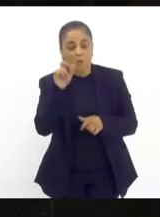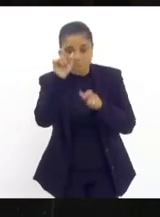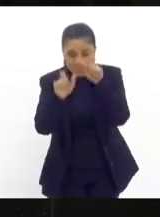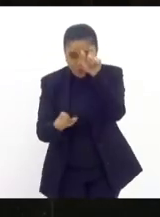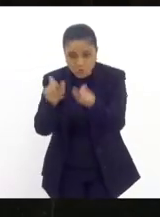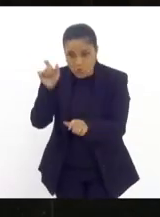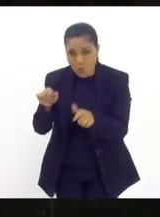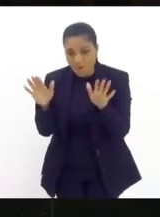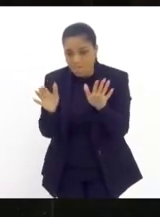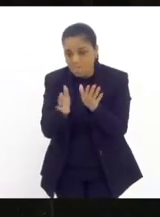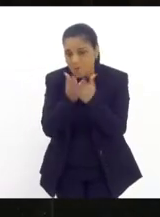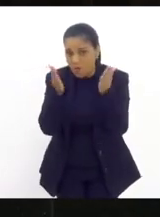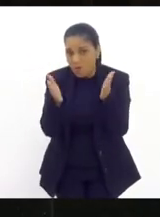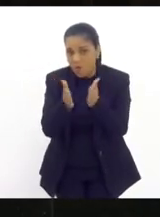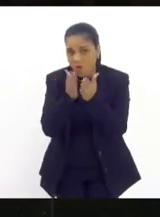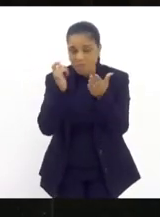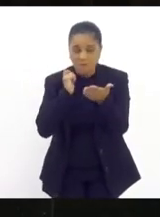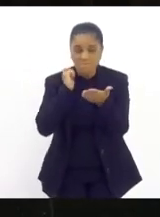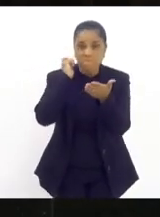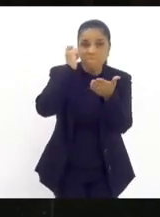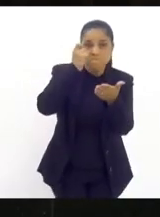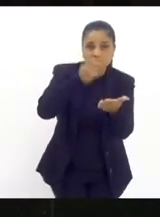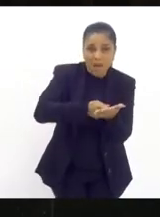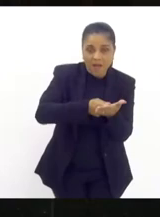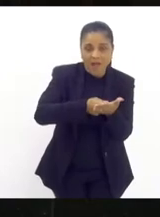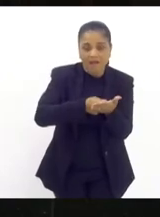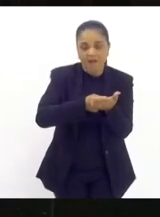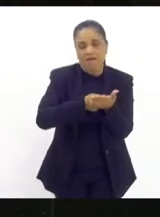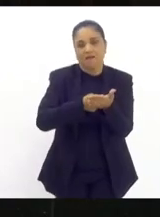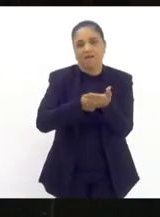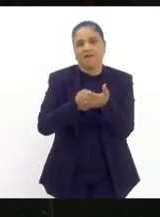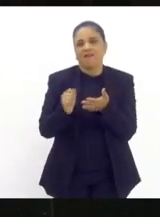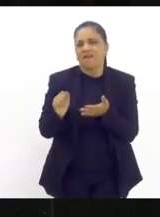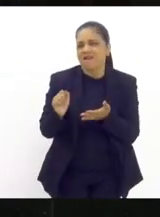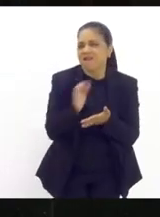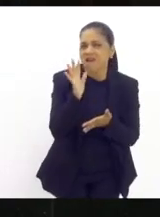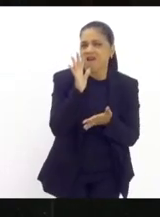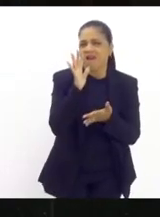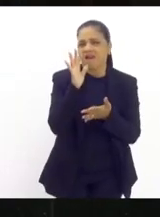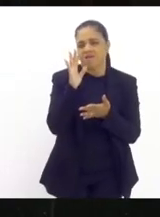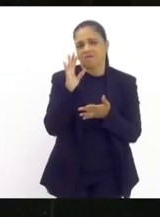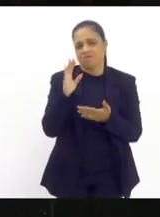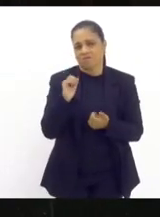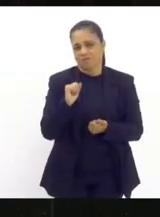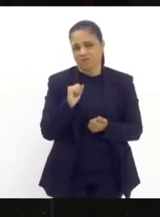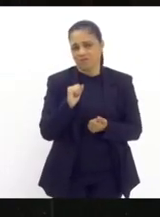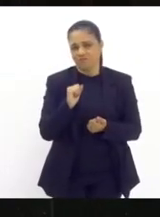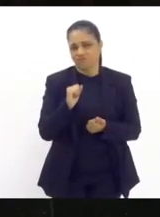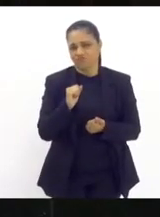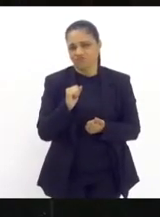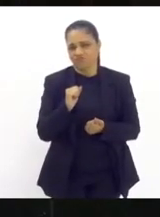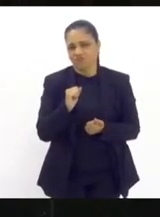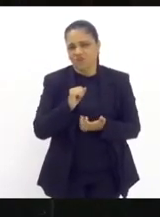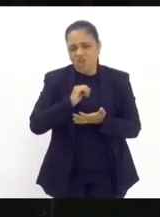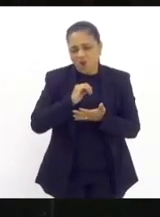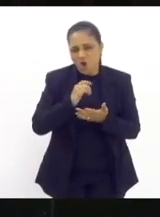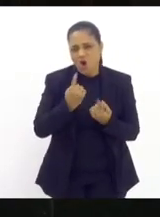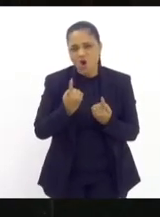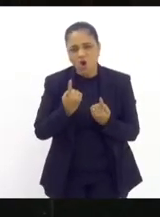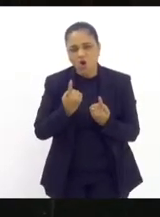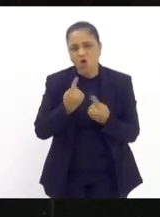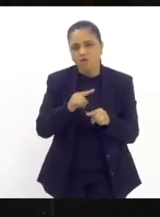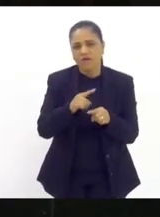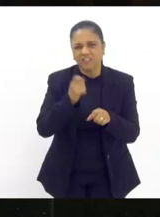pobres que pagam a conta mais cara numa verdadeira covardia praticada